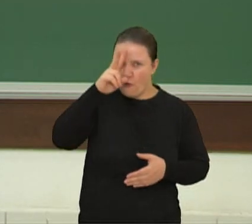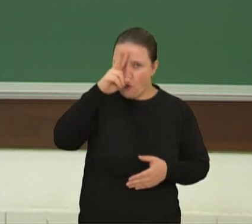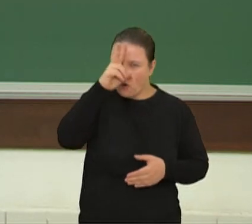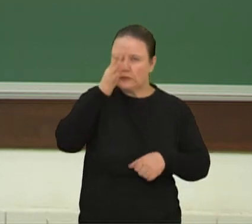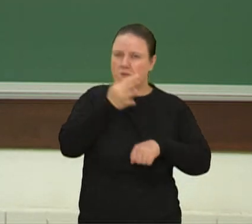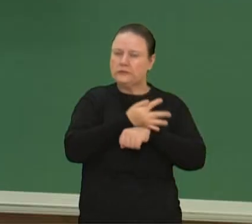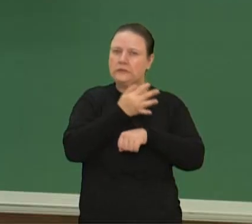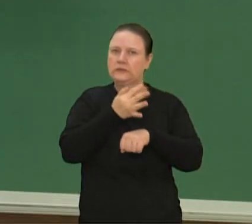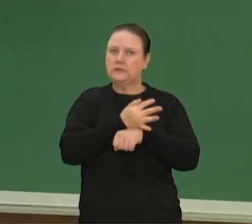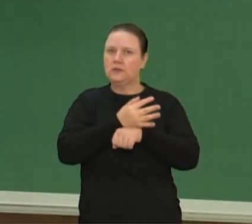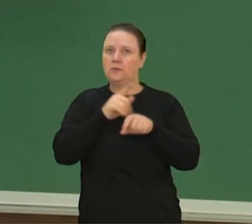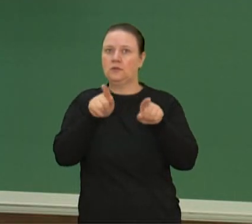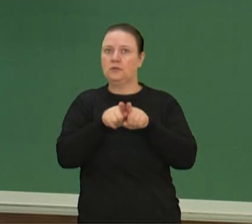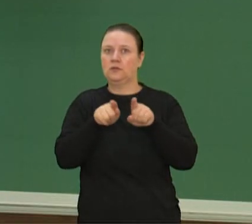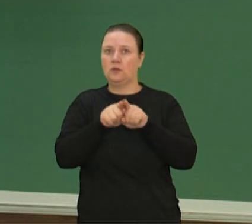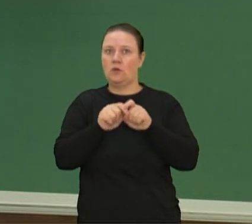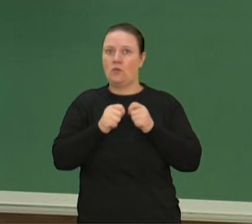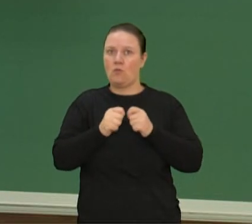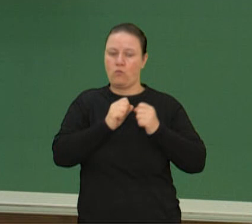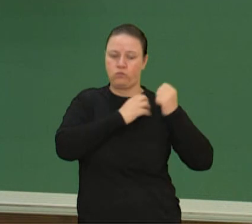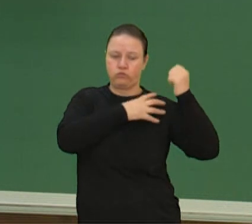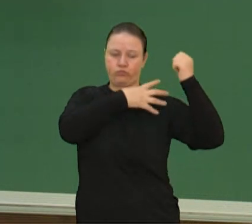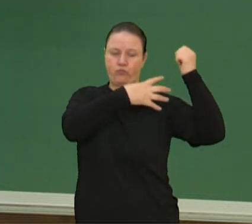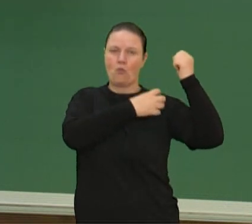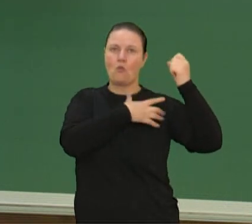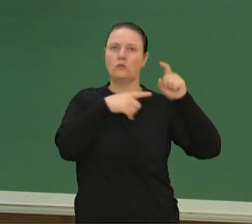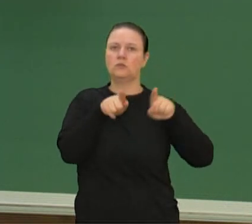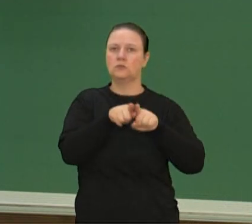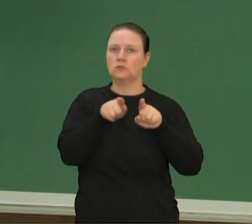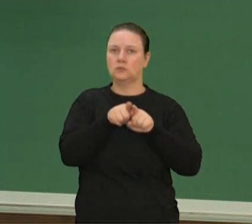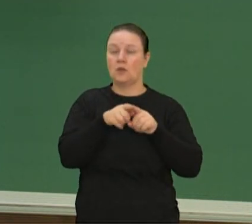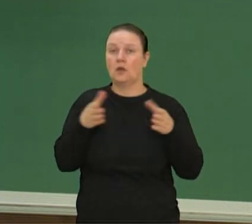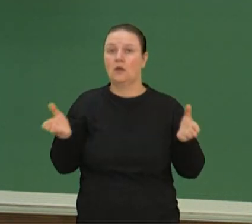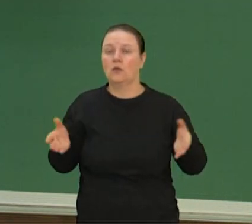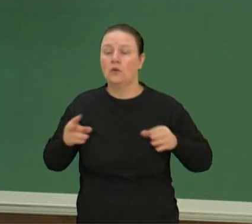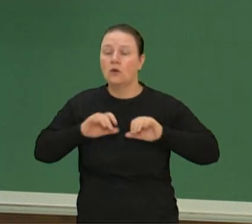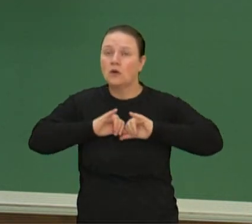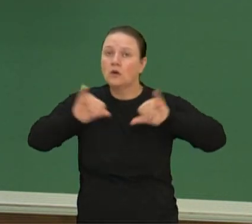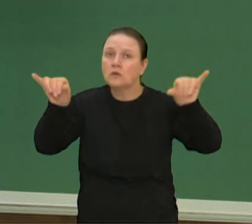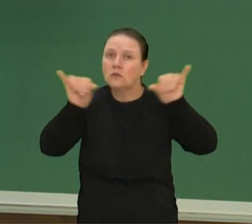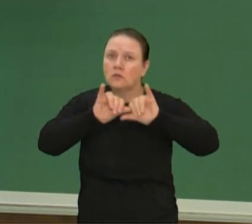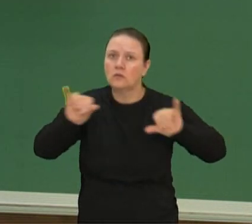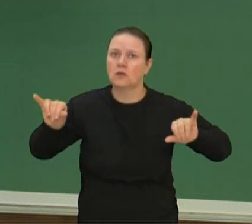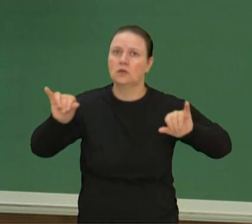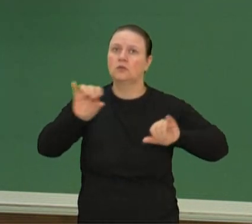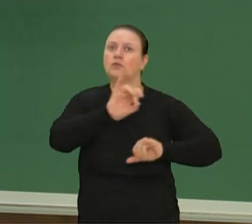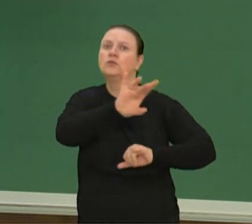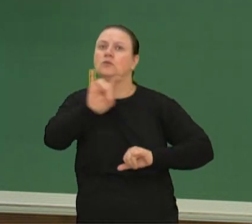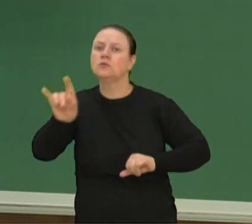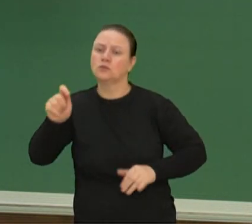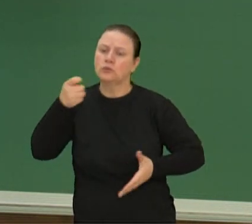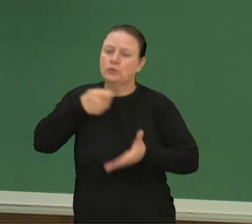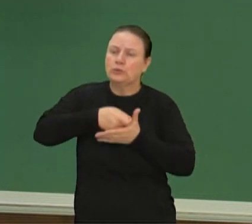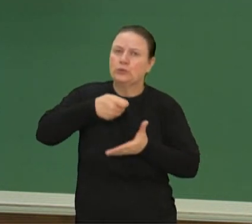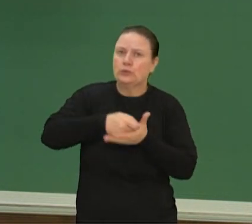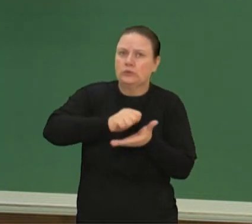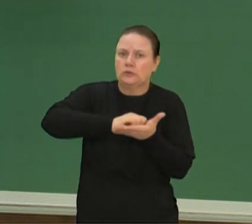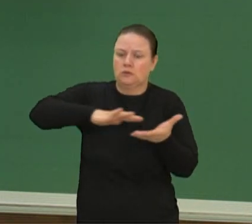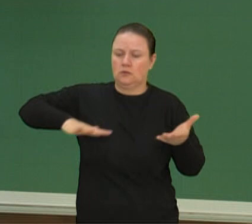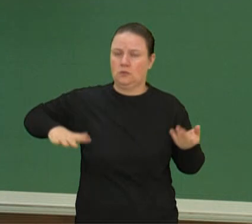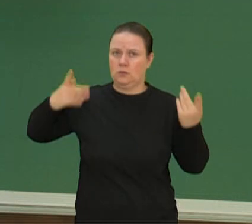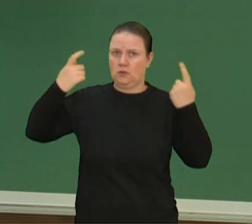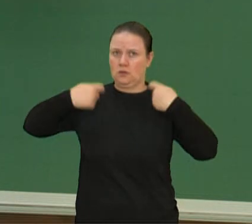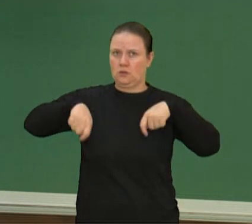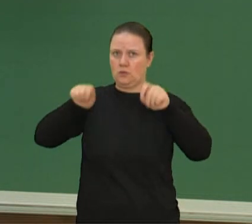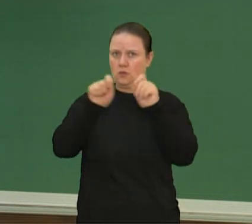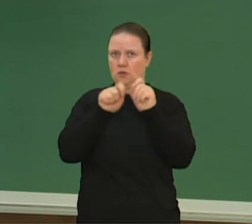muscular. Quero lembrar você, aluno e aluna, para que você faça as atividades obrigatórias que são postadas no Google Classroom, para que